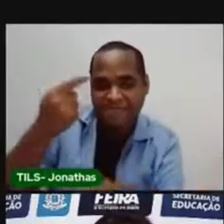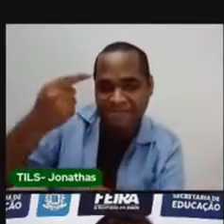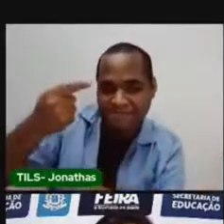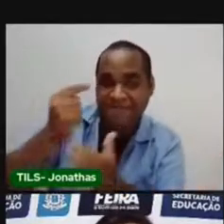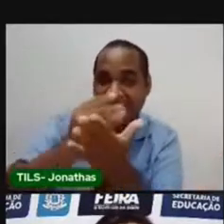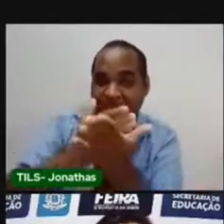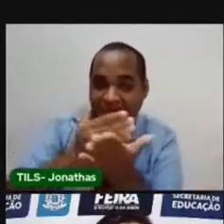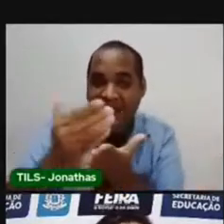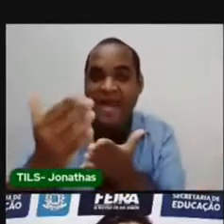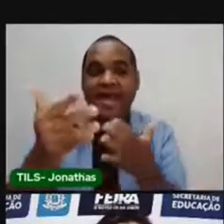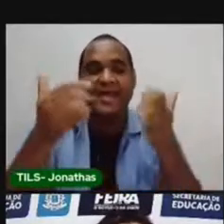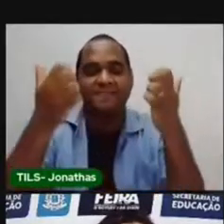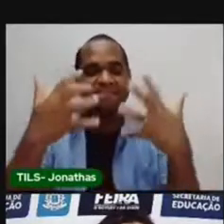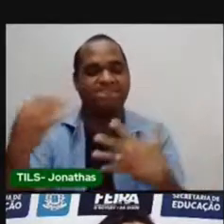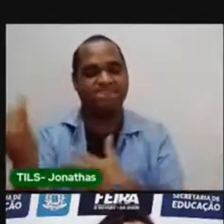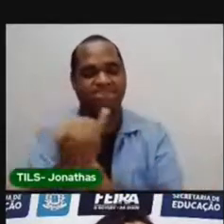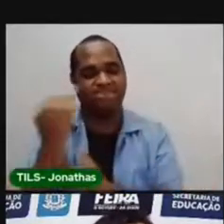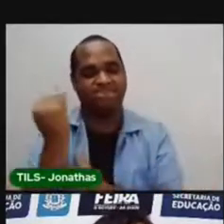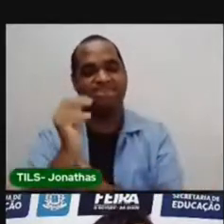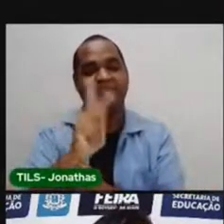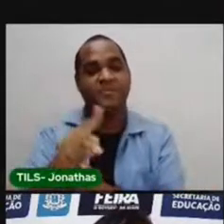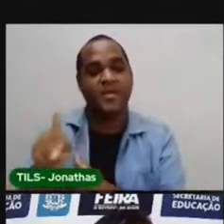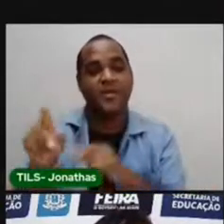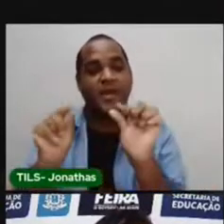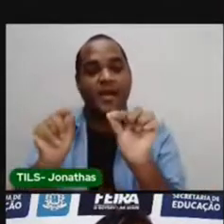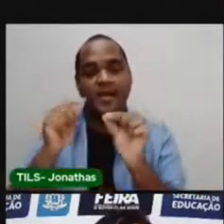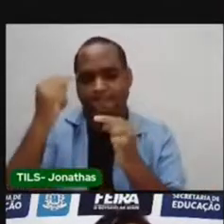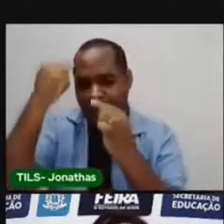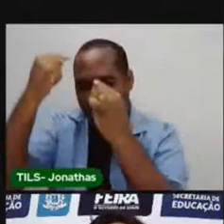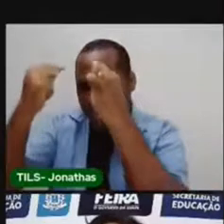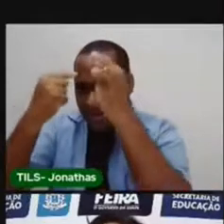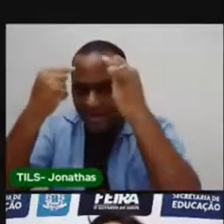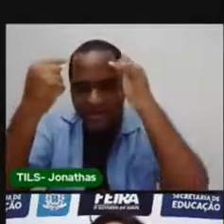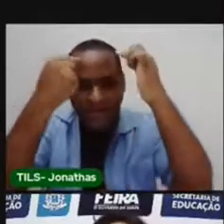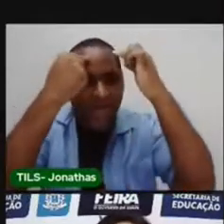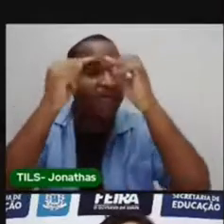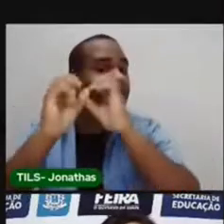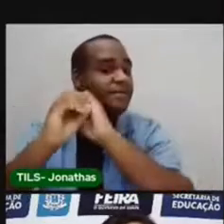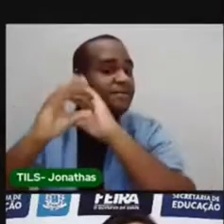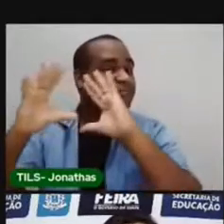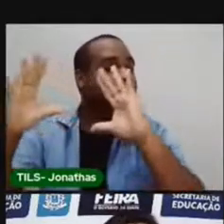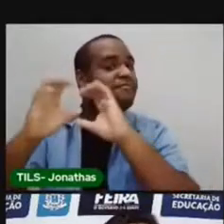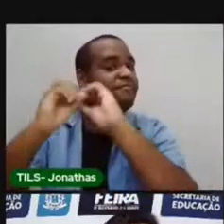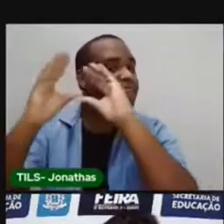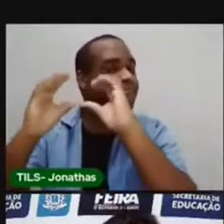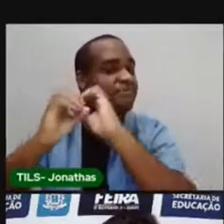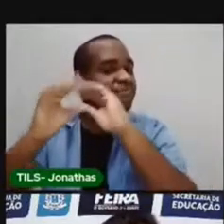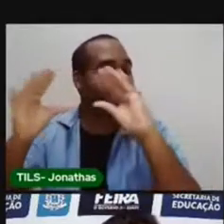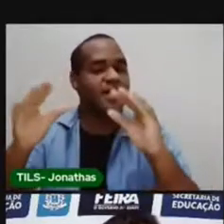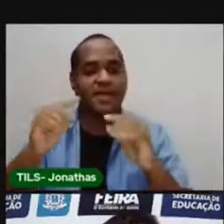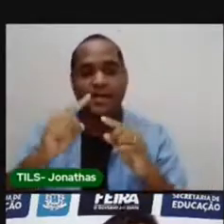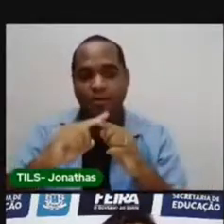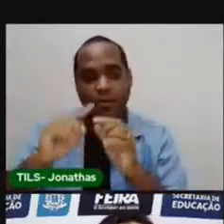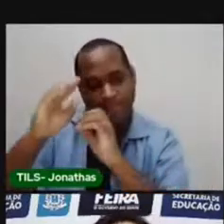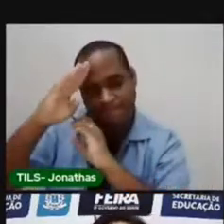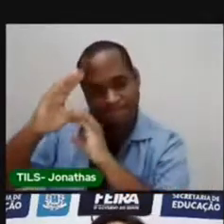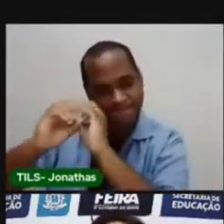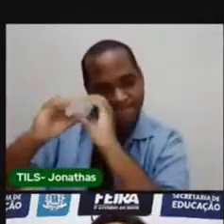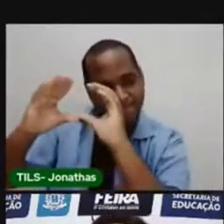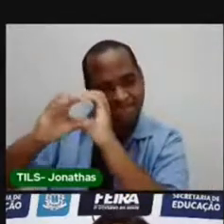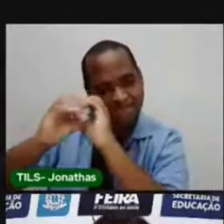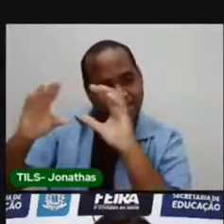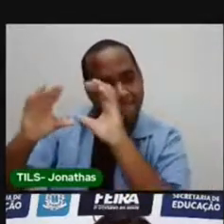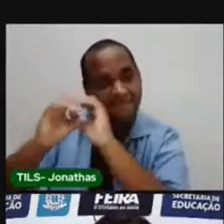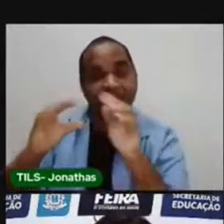em parlênguas, a própria recordar sobre as adivinhas. As adivinhas ou as adivinhações também